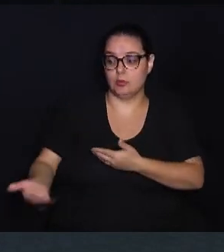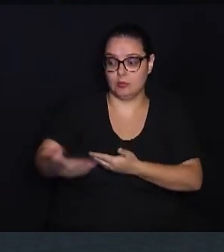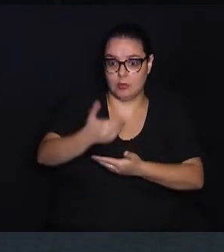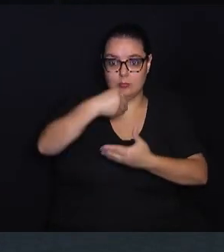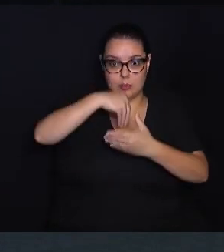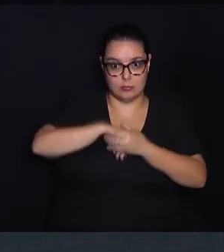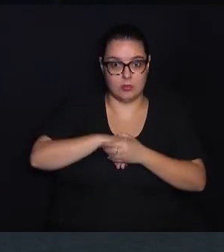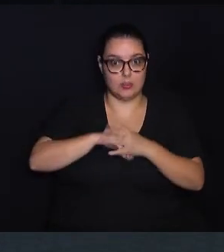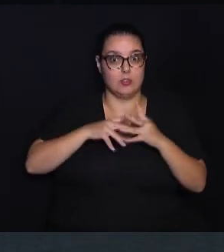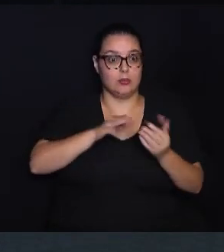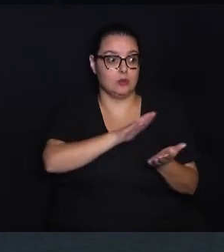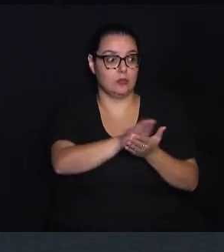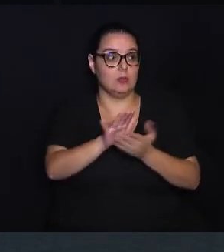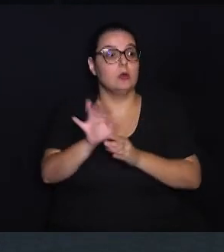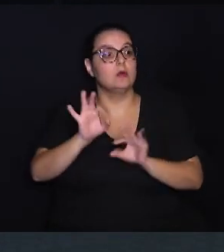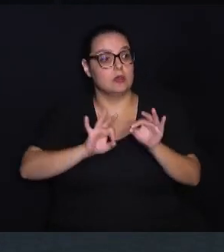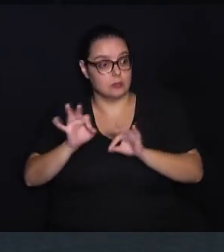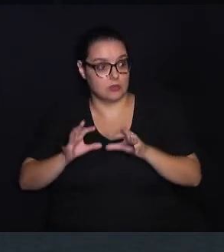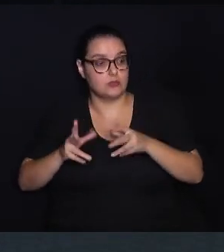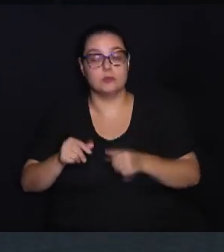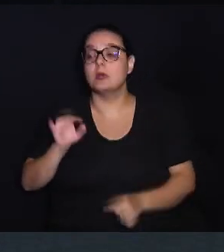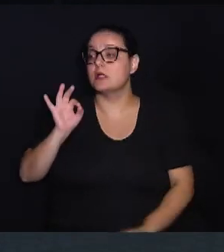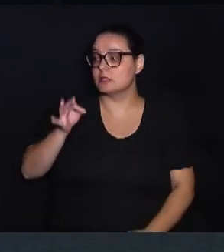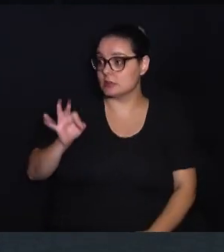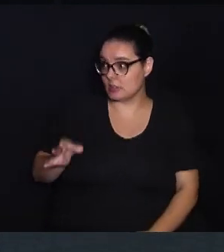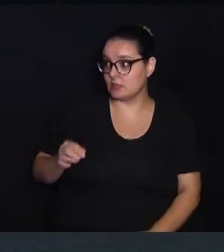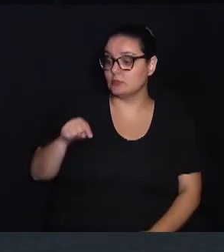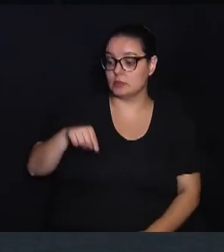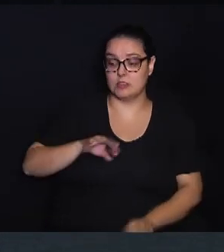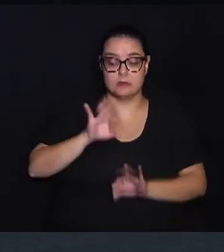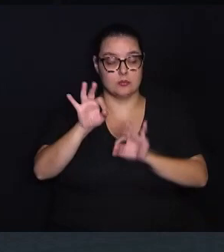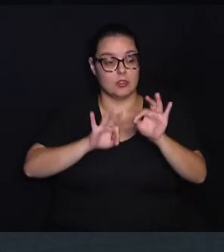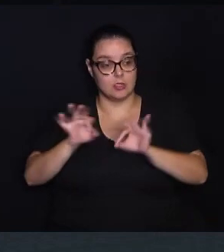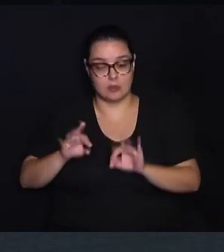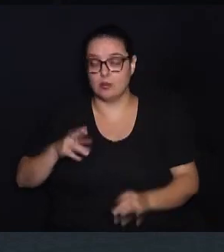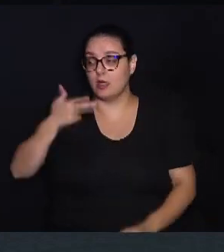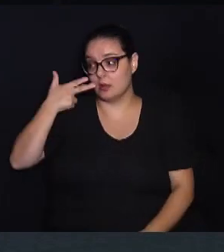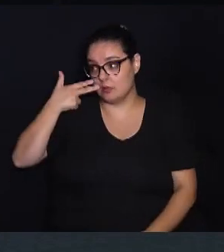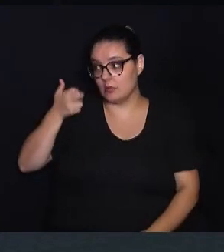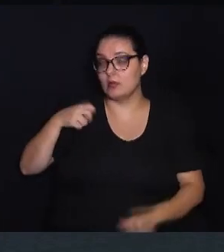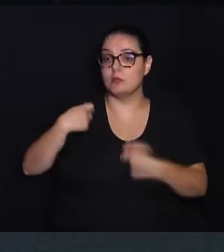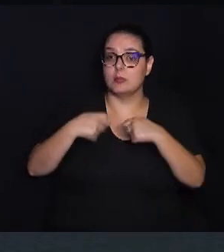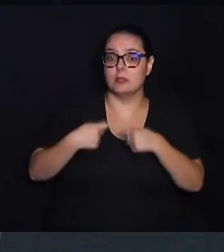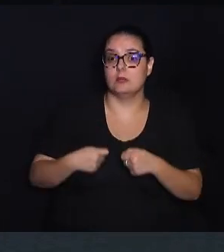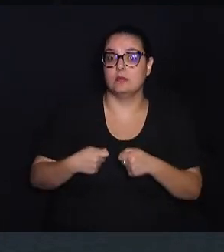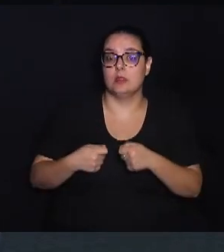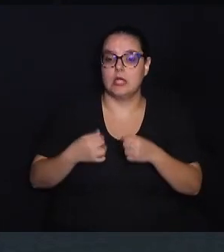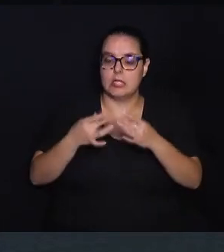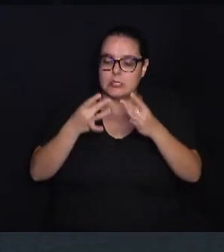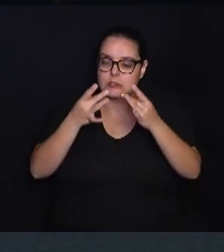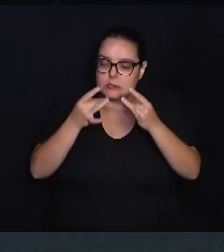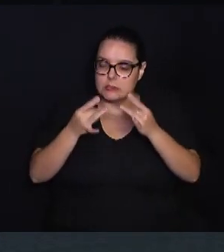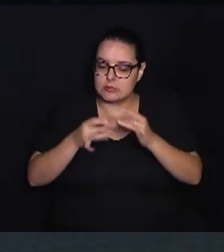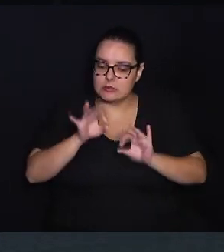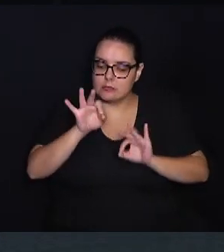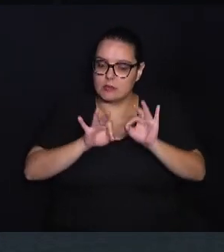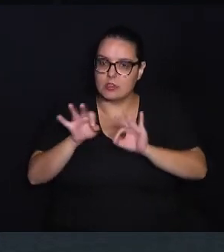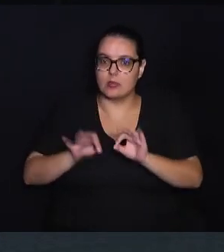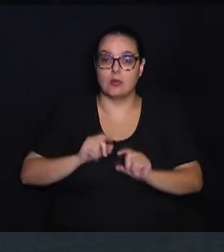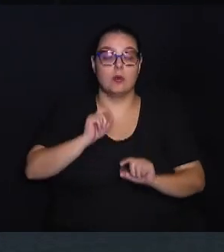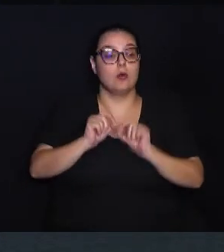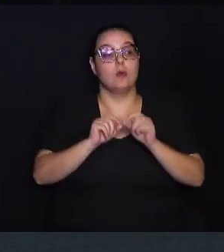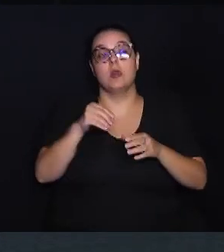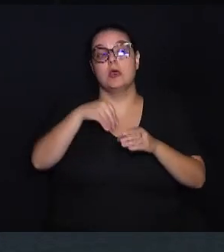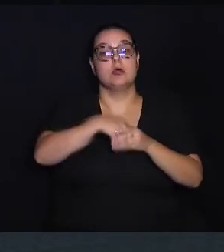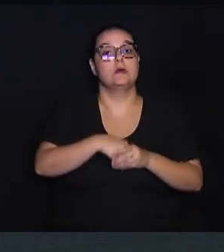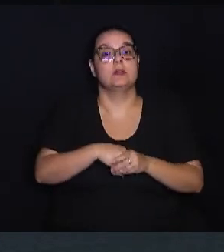e todos os custos. Fazer um planejamento de tudo. Exato. E esse planejamento, Rafael, tem que ser minuciosamente elaborado. O